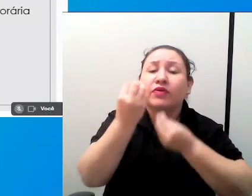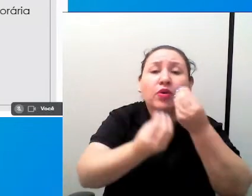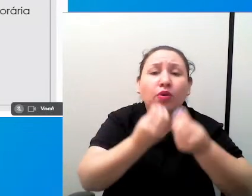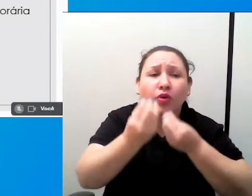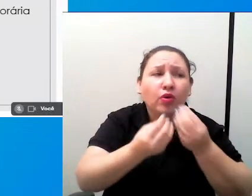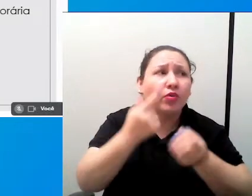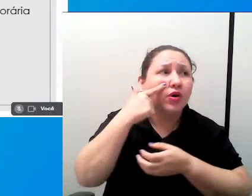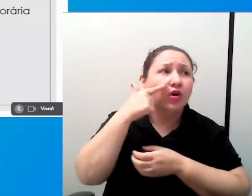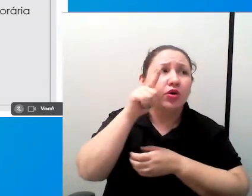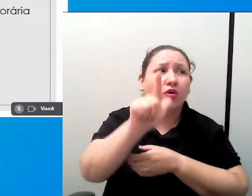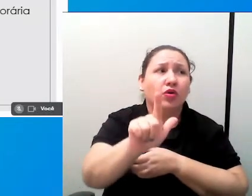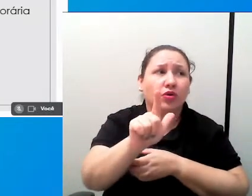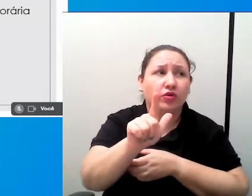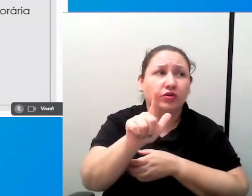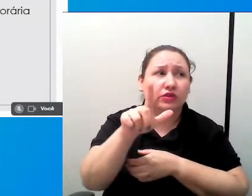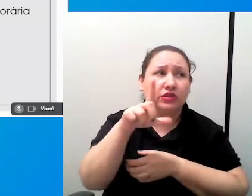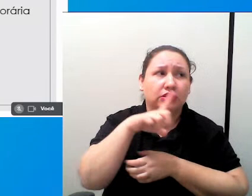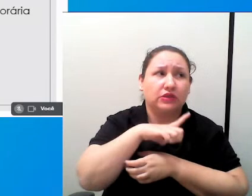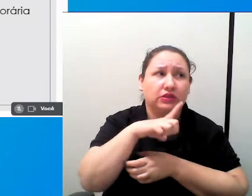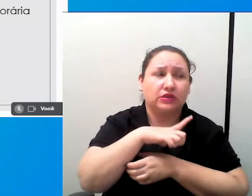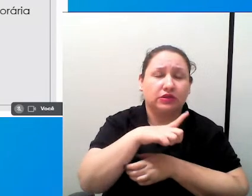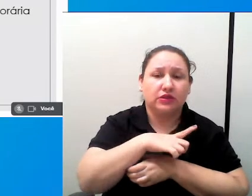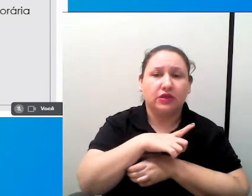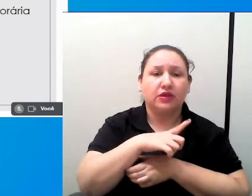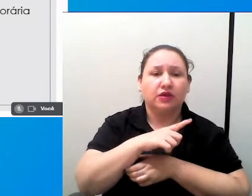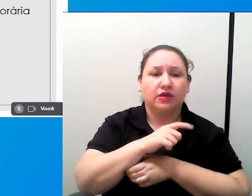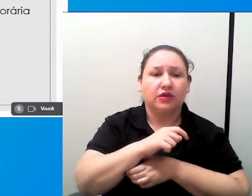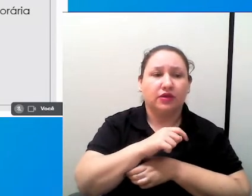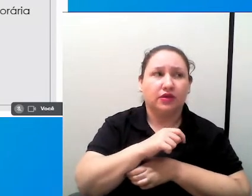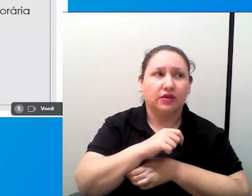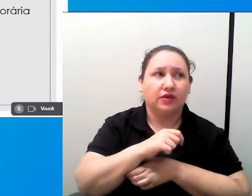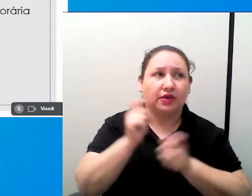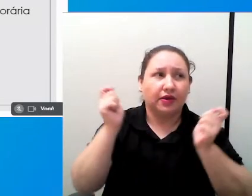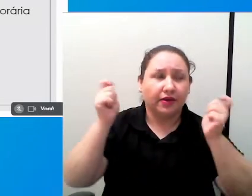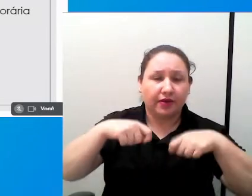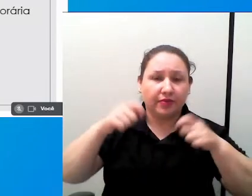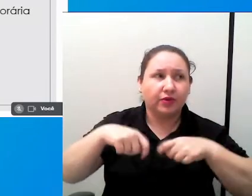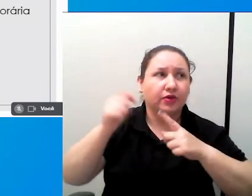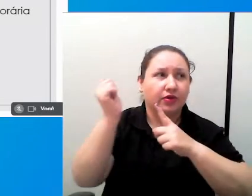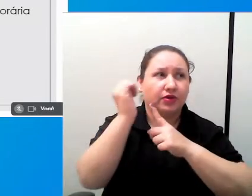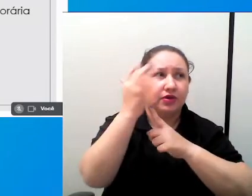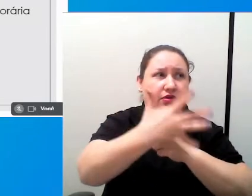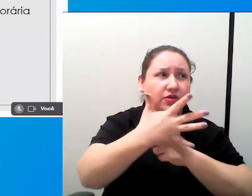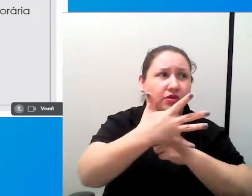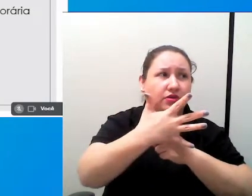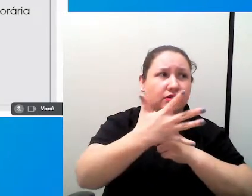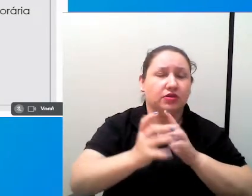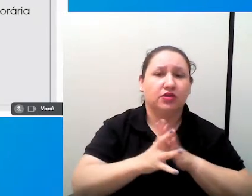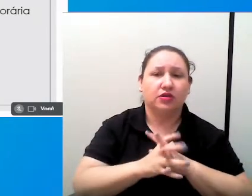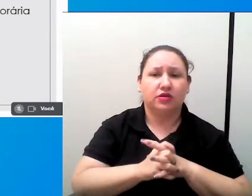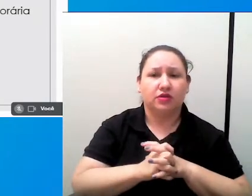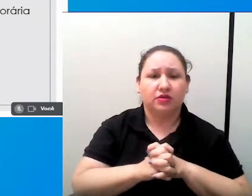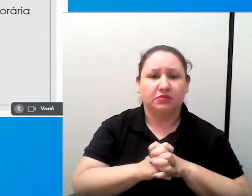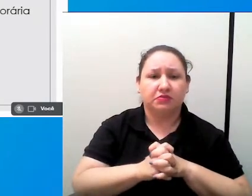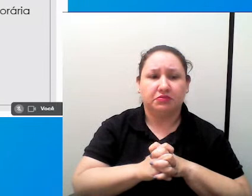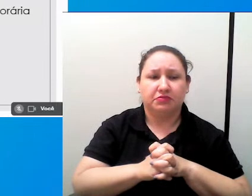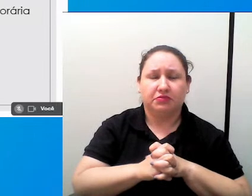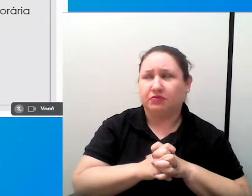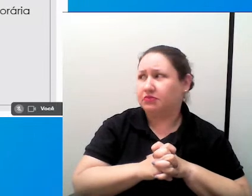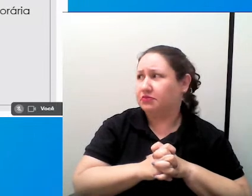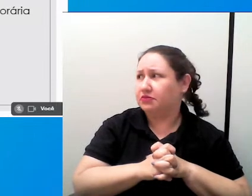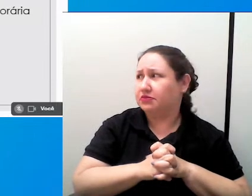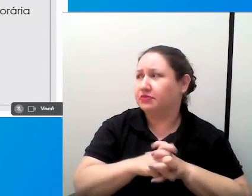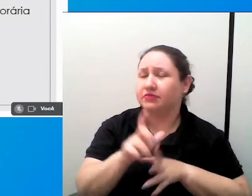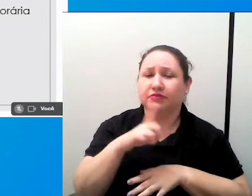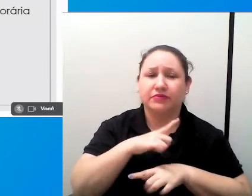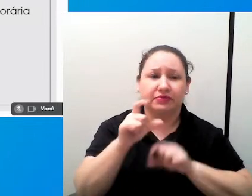essas 300 horas como atividade de extensão. Poderíamos colocar, né, de duas formas,